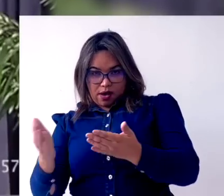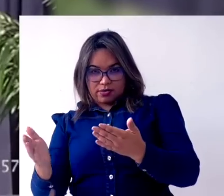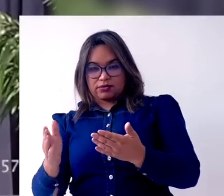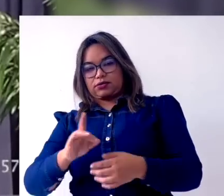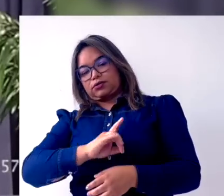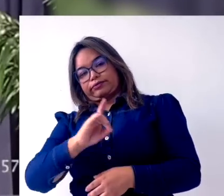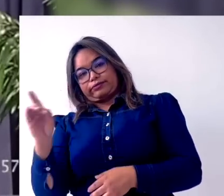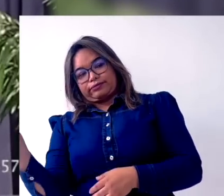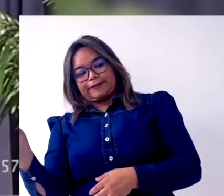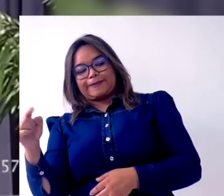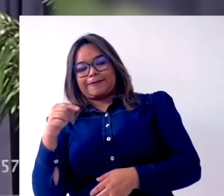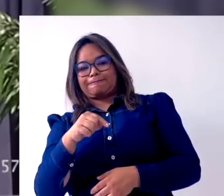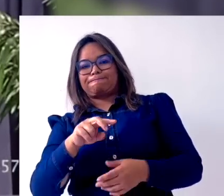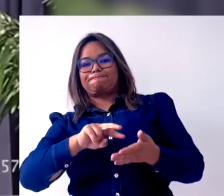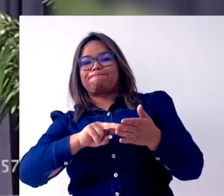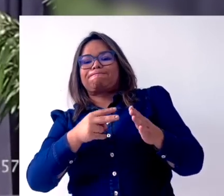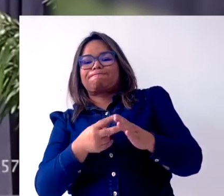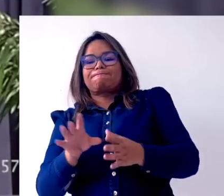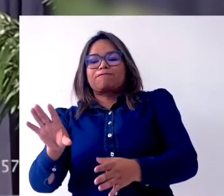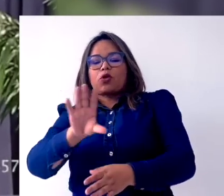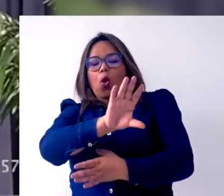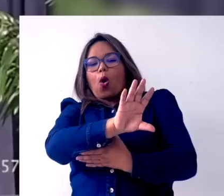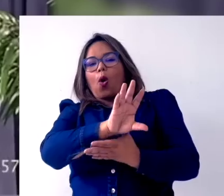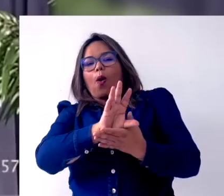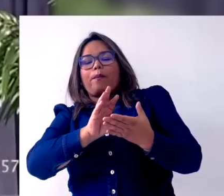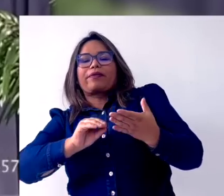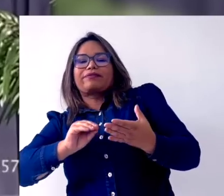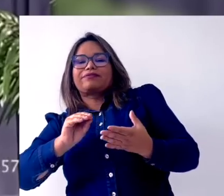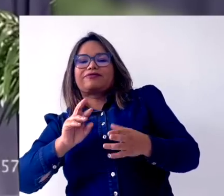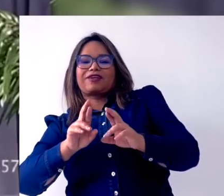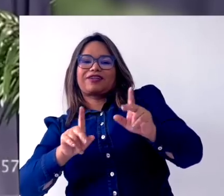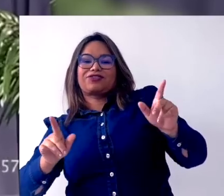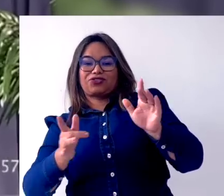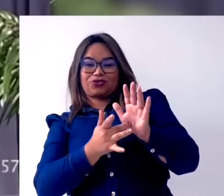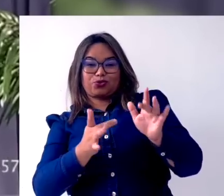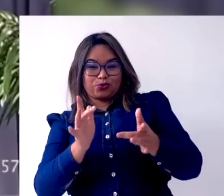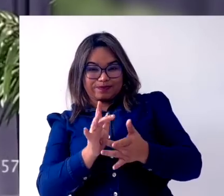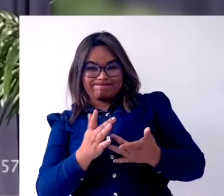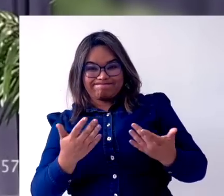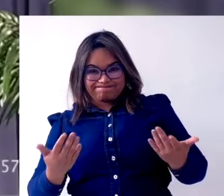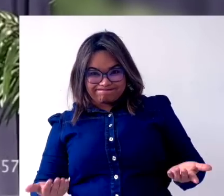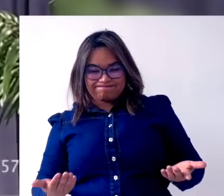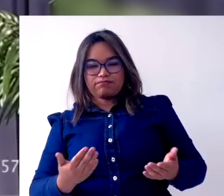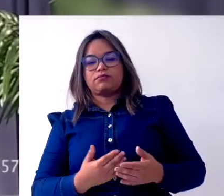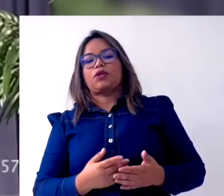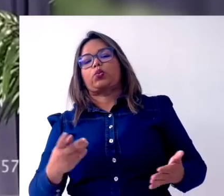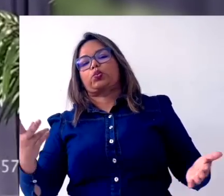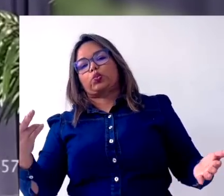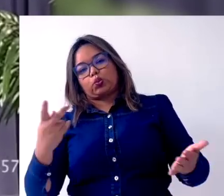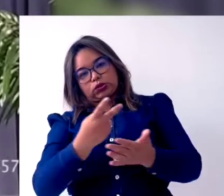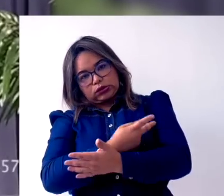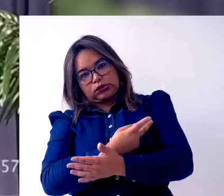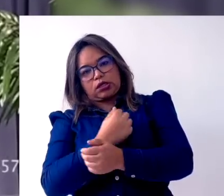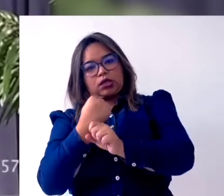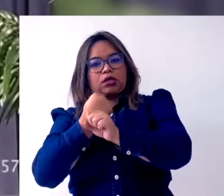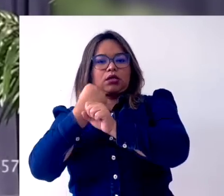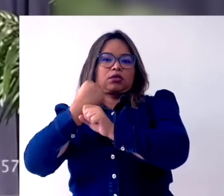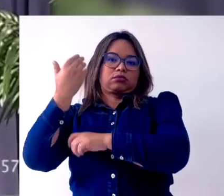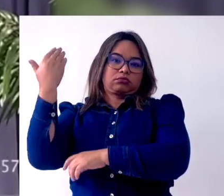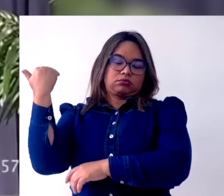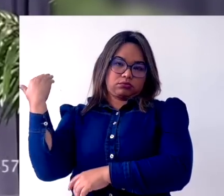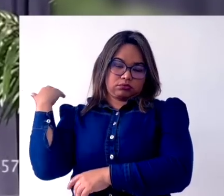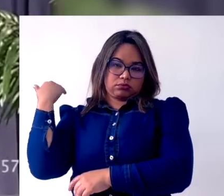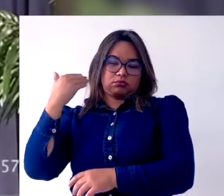se distanciando do Cordeiro Pascual. E isso pode acontecer. E aconteceu faz alguns anos.